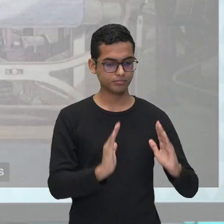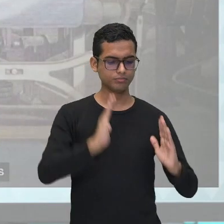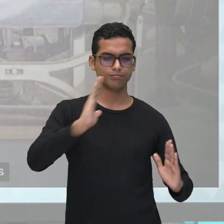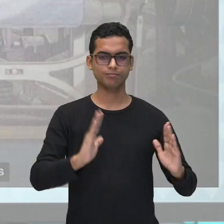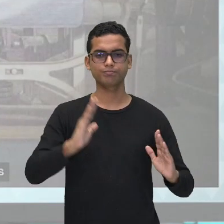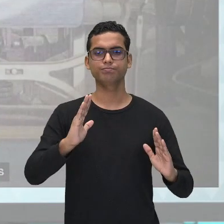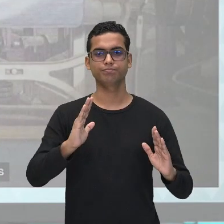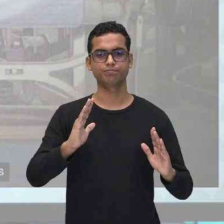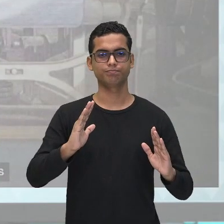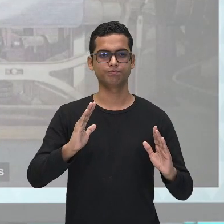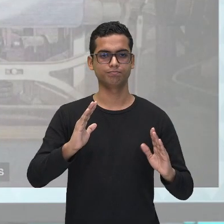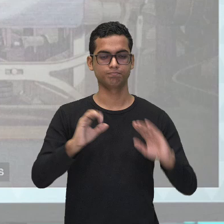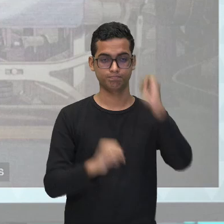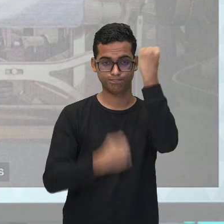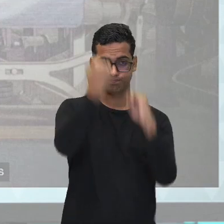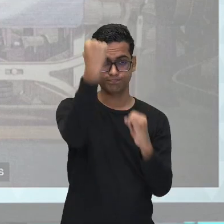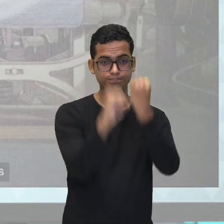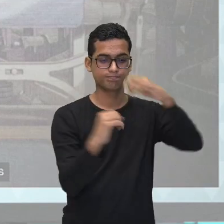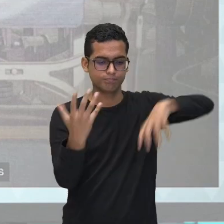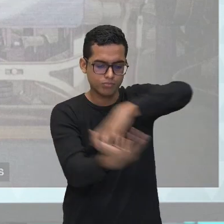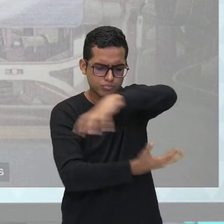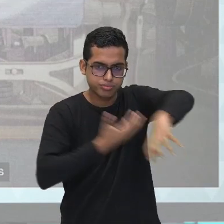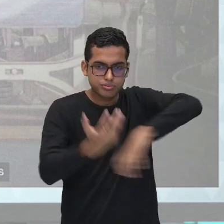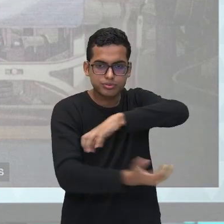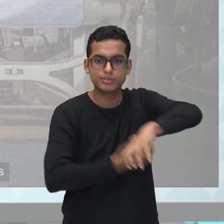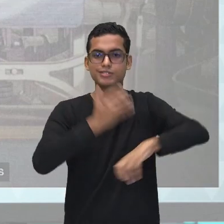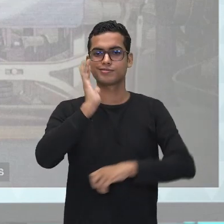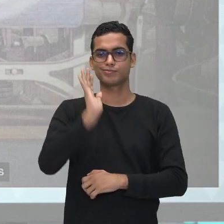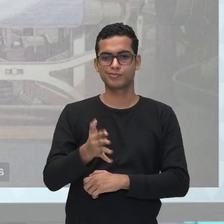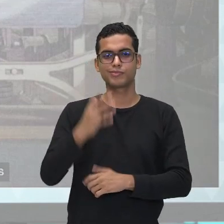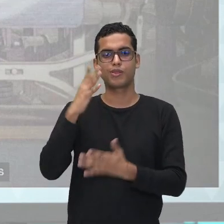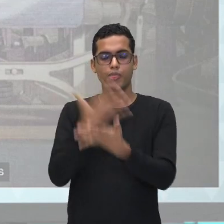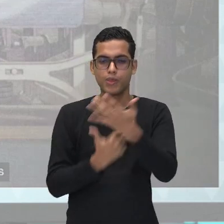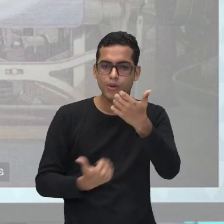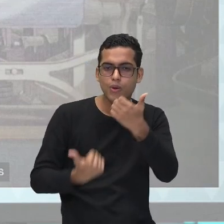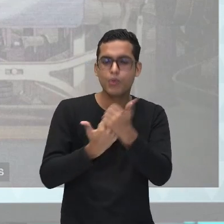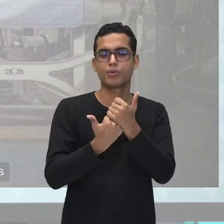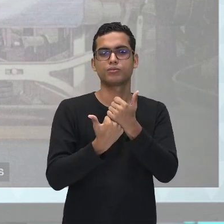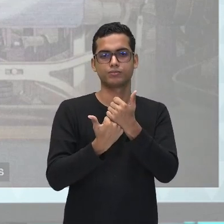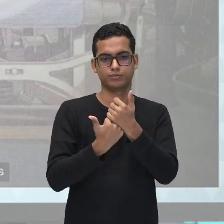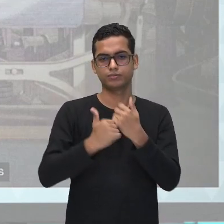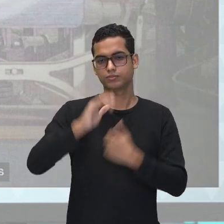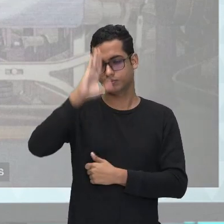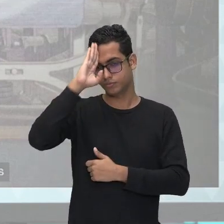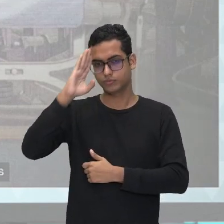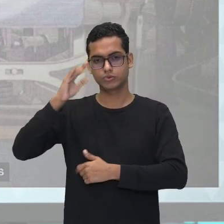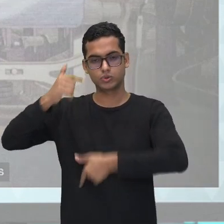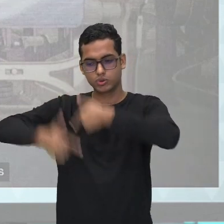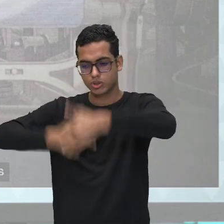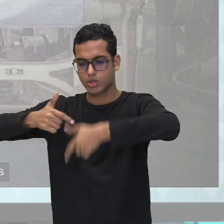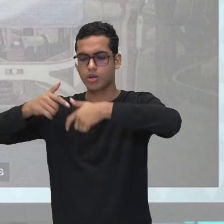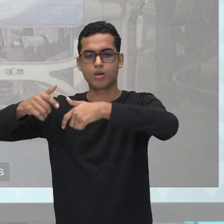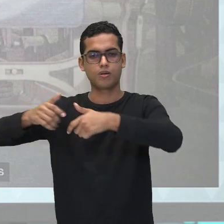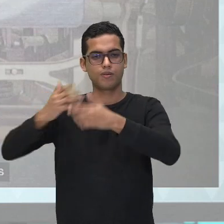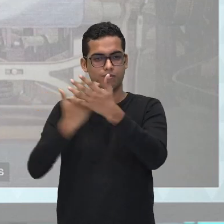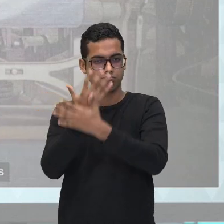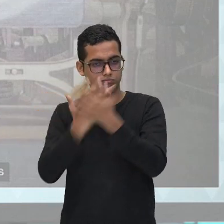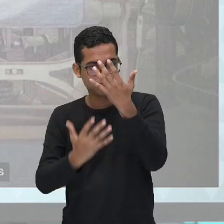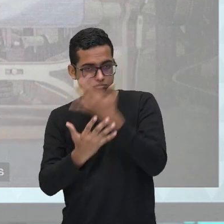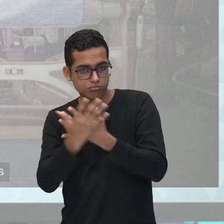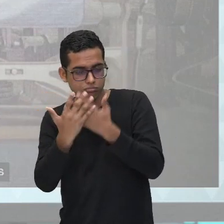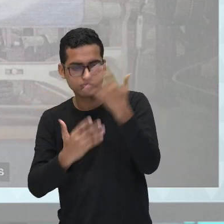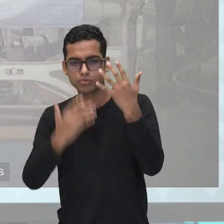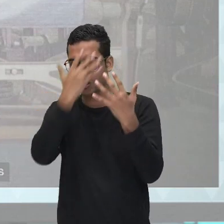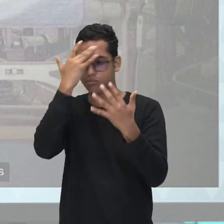da Revolução Industrial, que é quando já houve essa substituição, né, do trabalho manual ali feito pelo